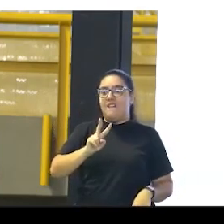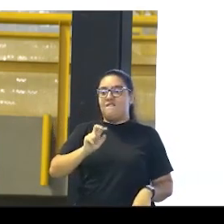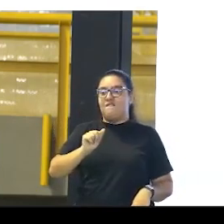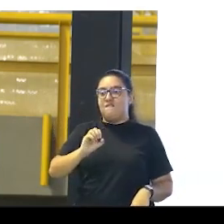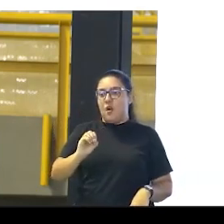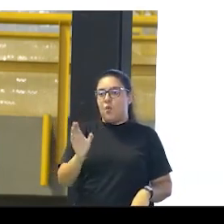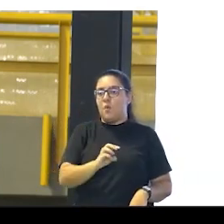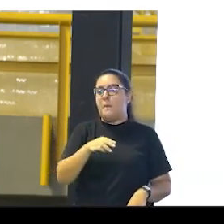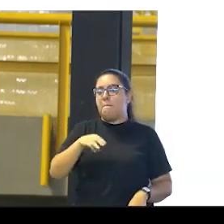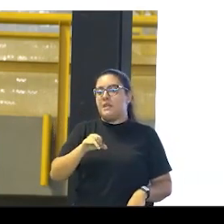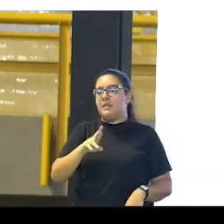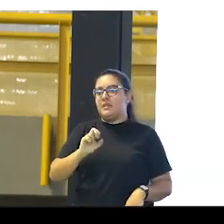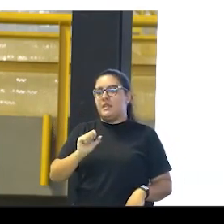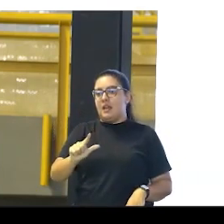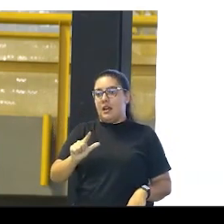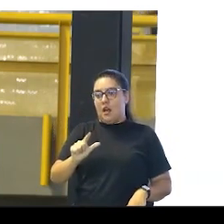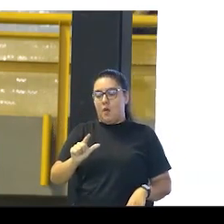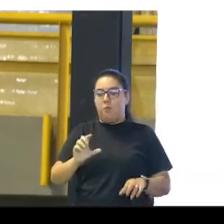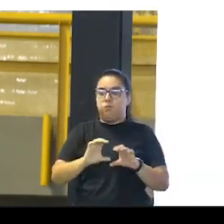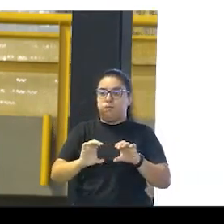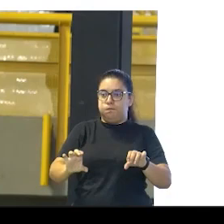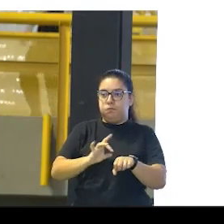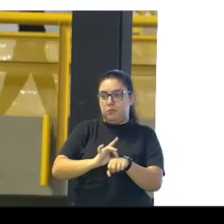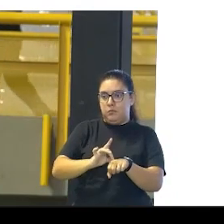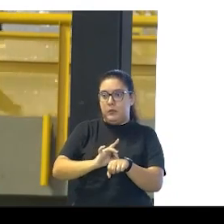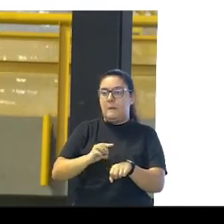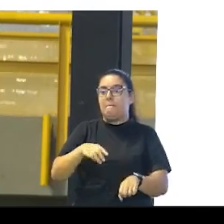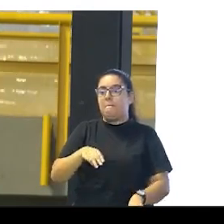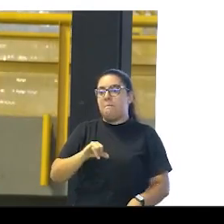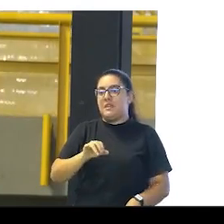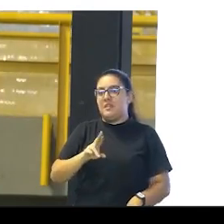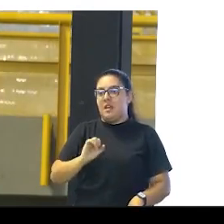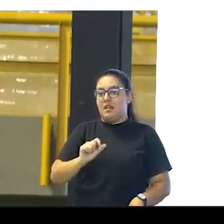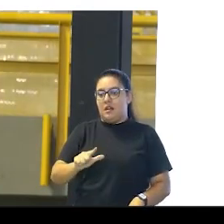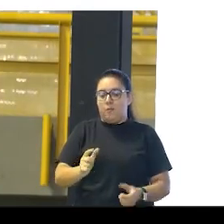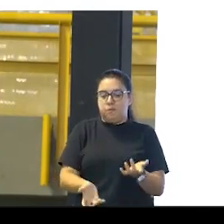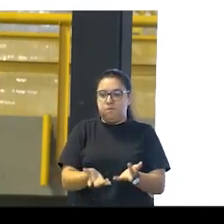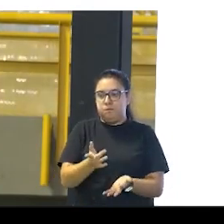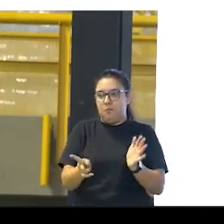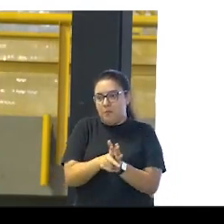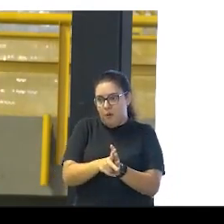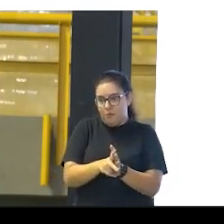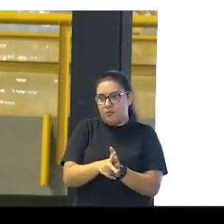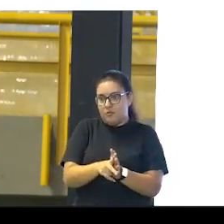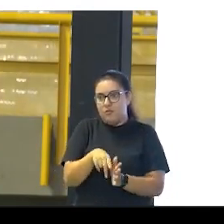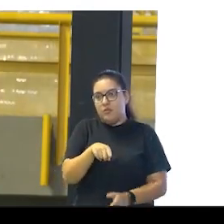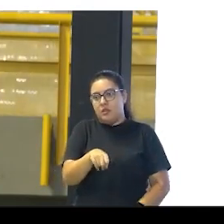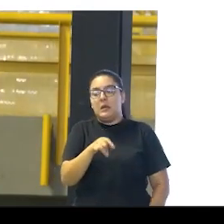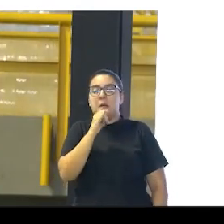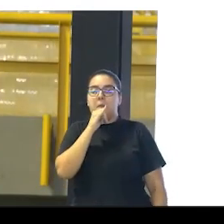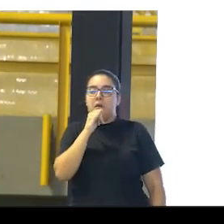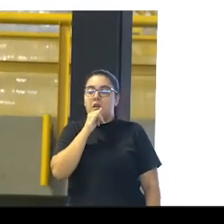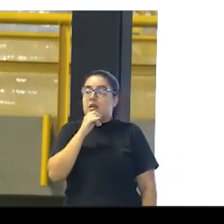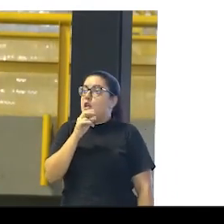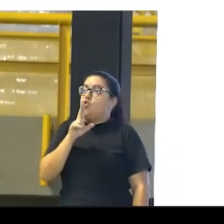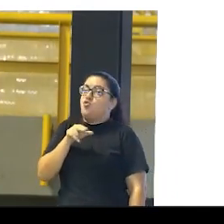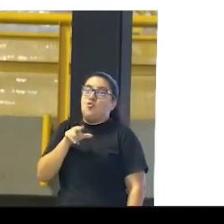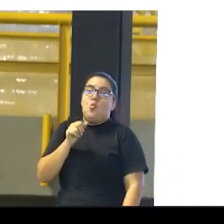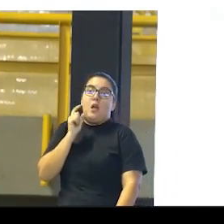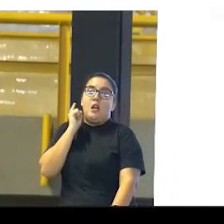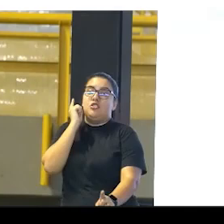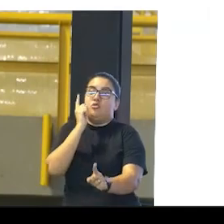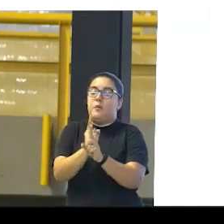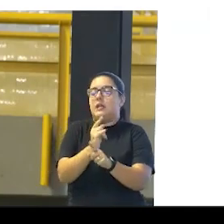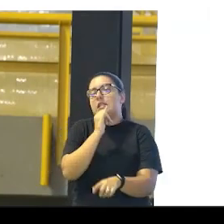minerais mais abundantes do planeta. Primeiro. Segundo, nunca se descobriu tanto